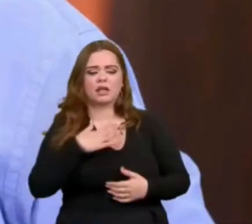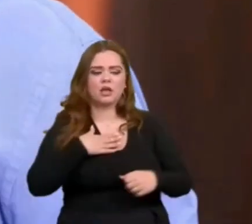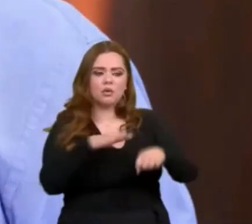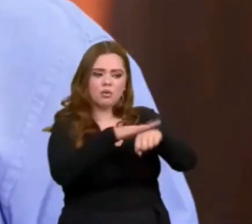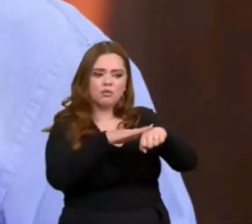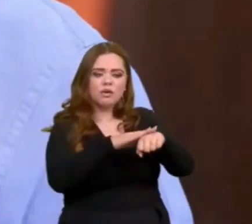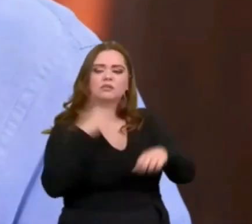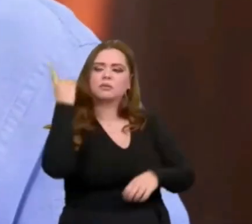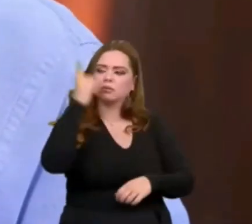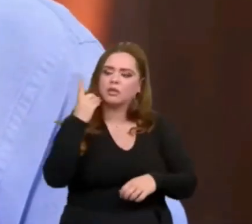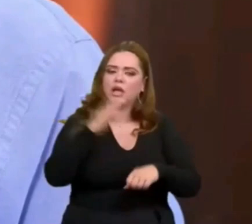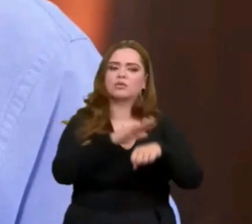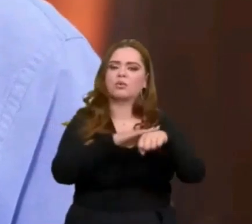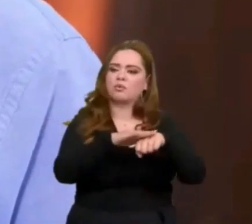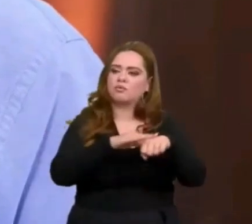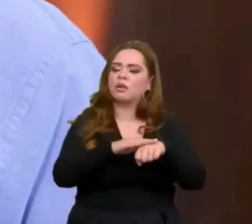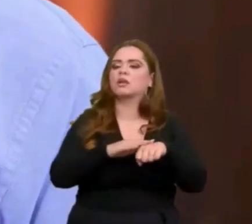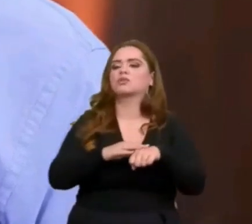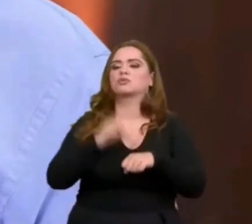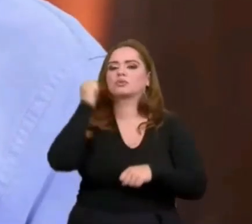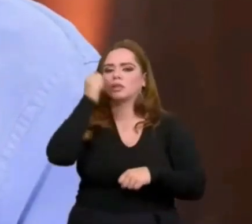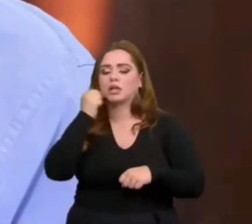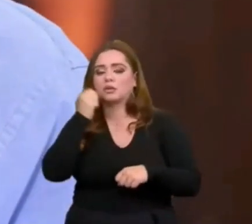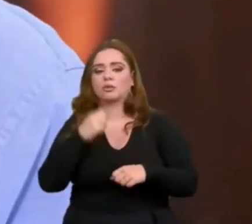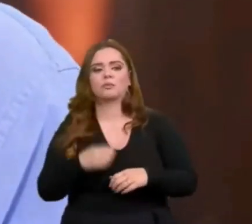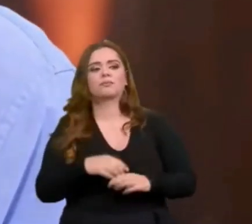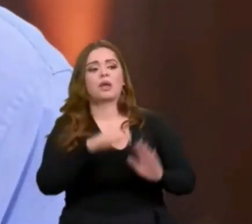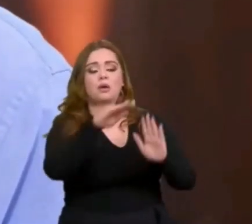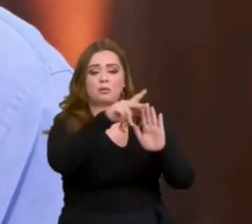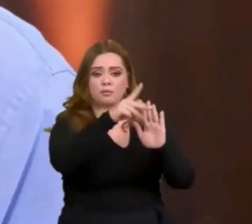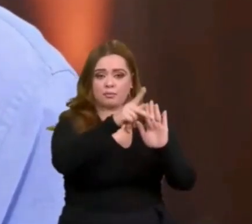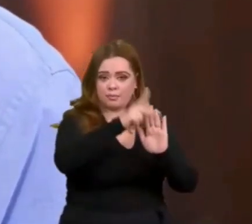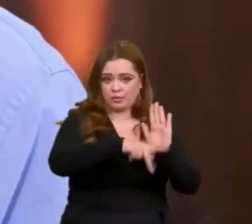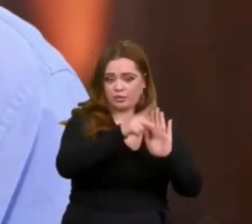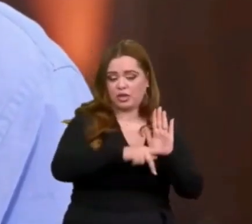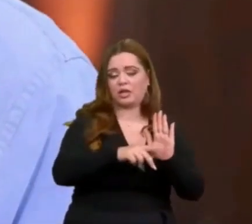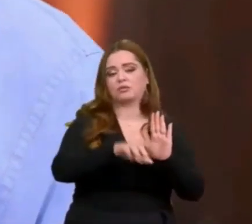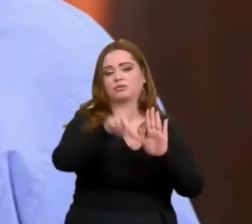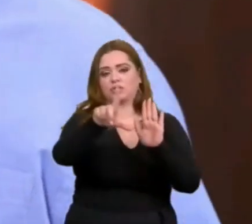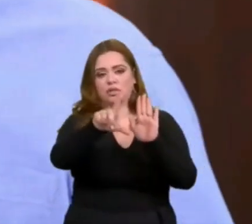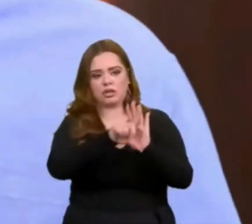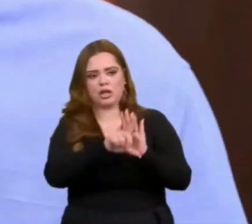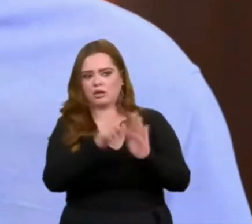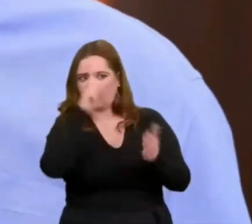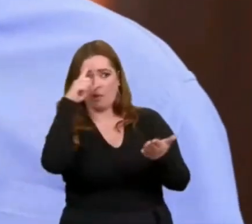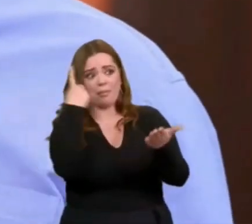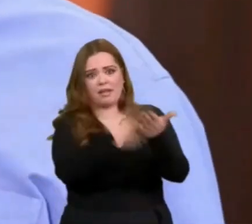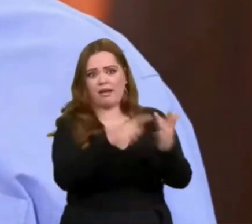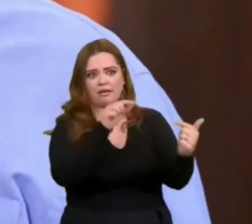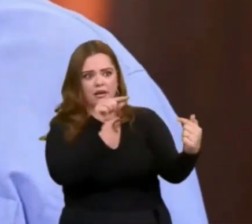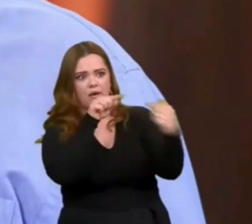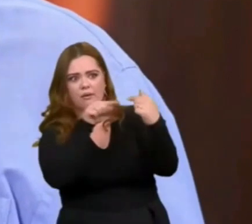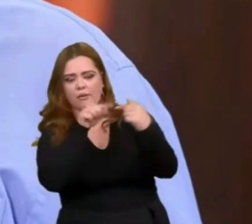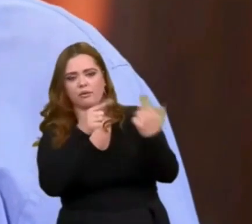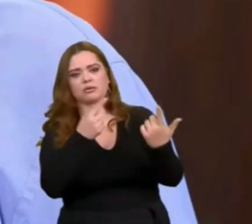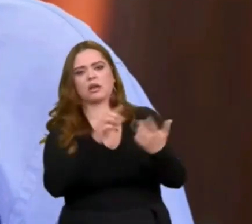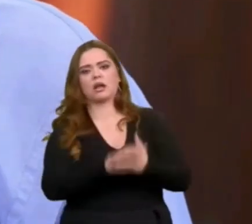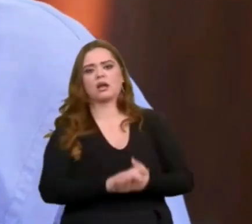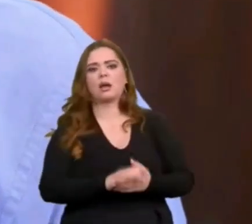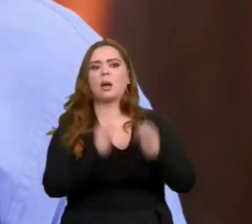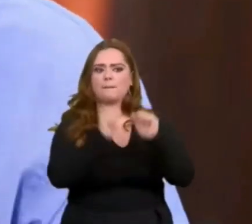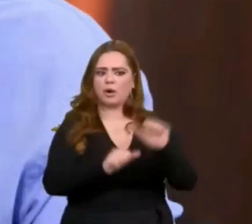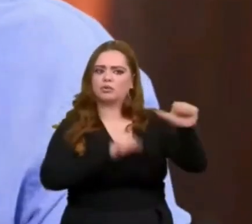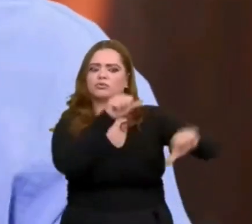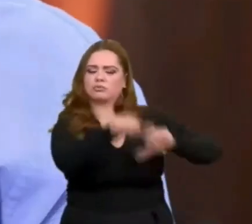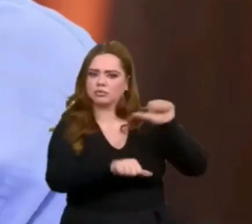converso com o senador, eu mandei um projeto de lei, ele não é obrigado a concordar com o meu projeto de lei, ele pode propor mudança,